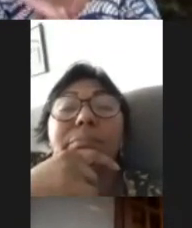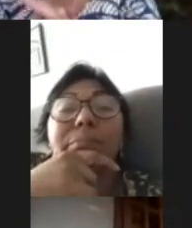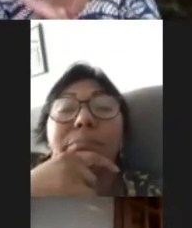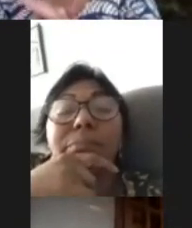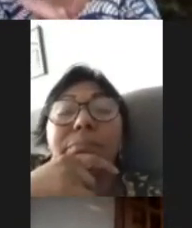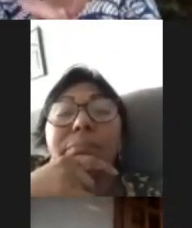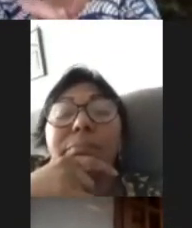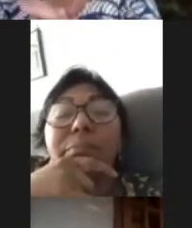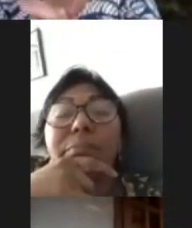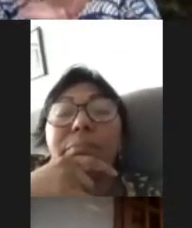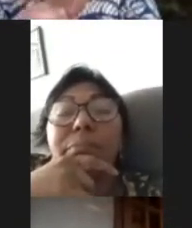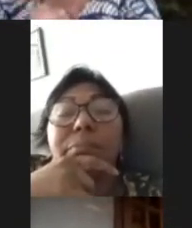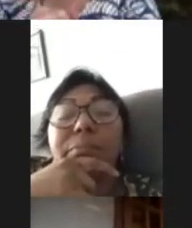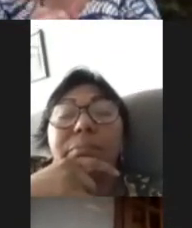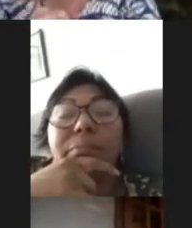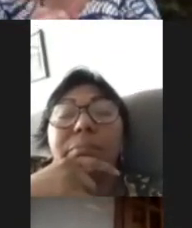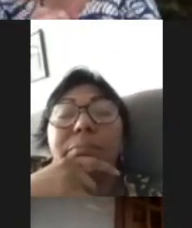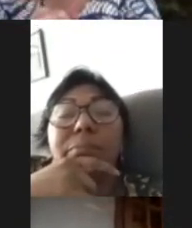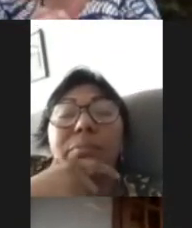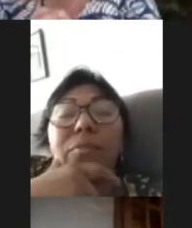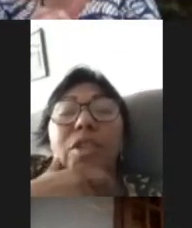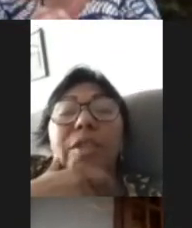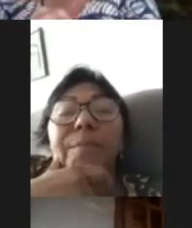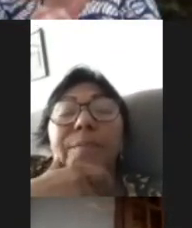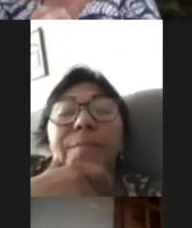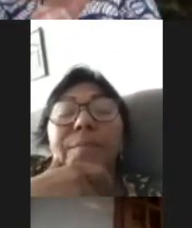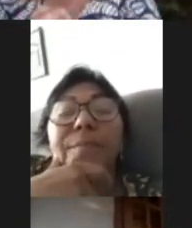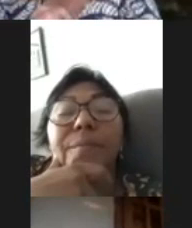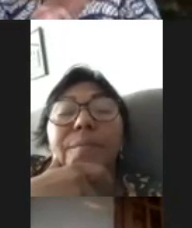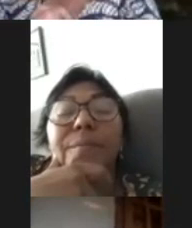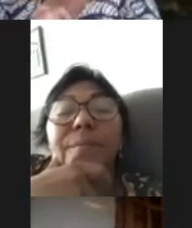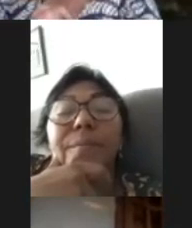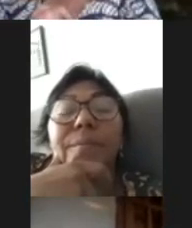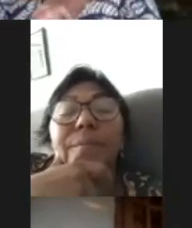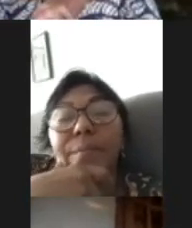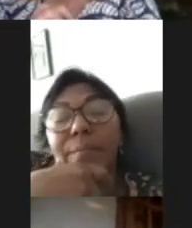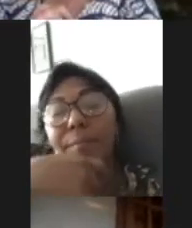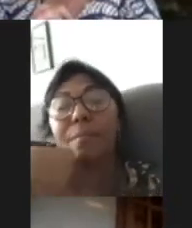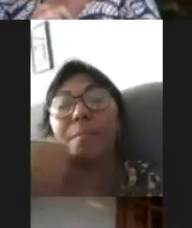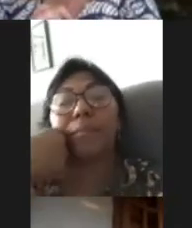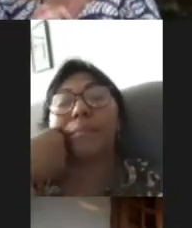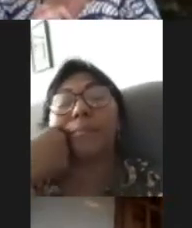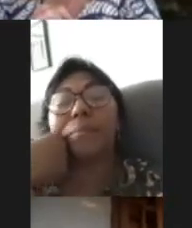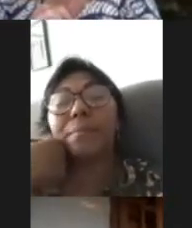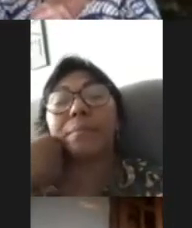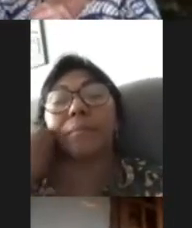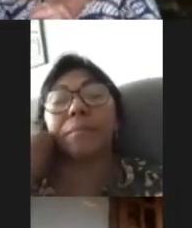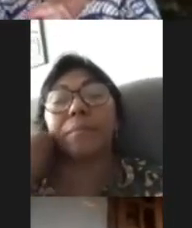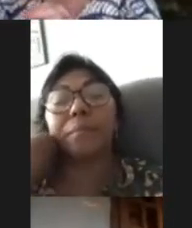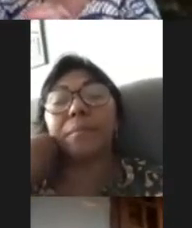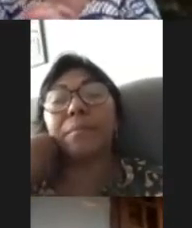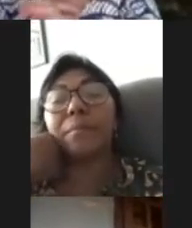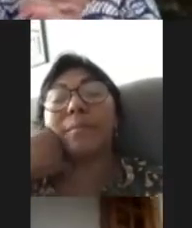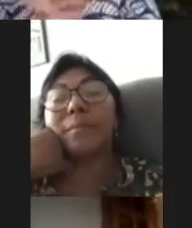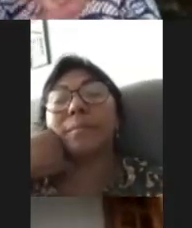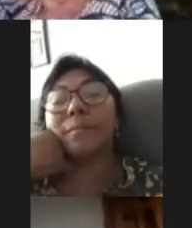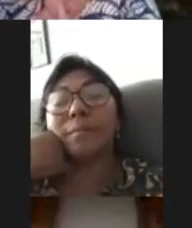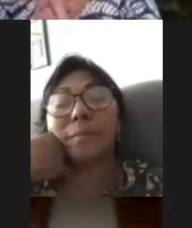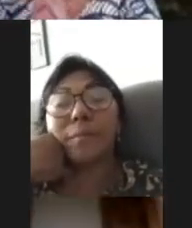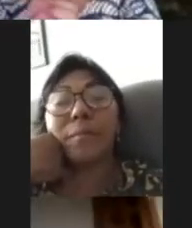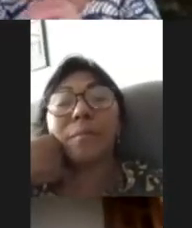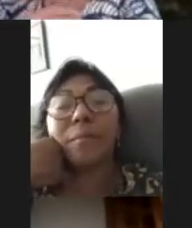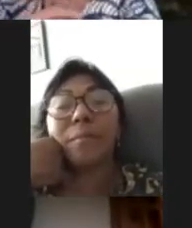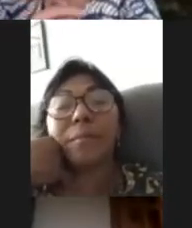Beleza? Estão vendo esse primeiro? Sim, tá ok. Tá. Então, assim, pessoal, o nosso